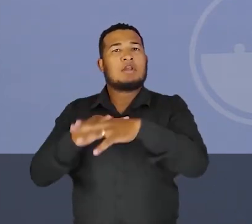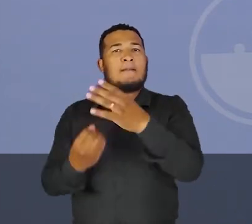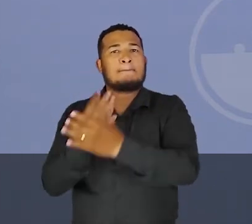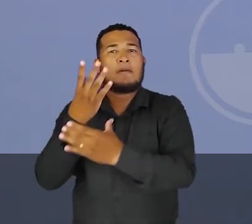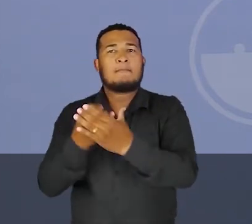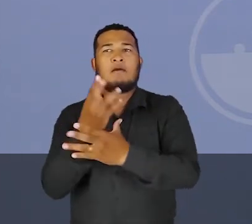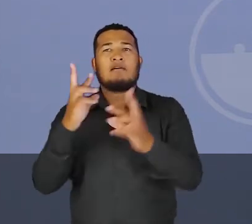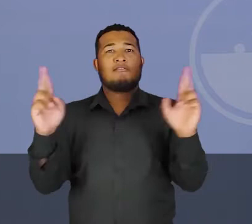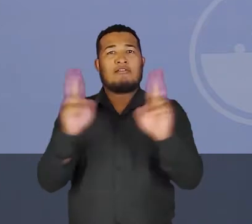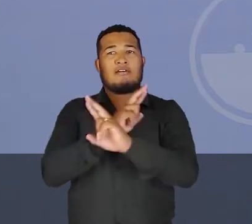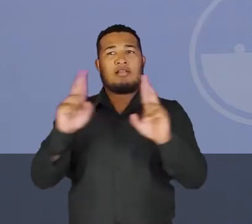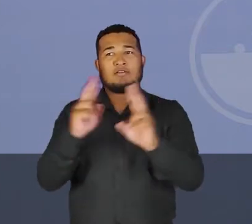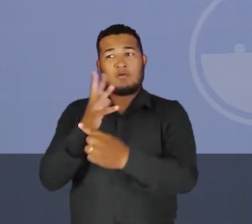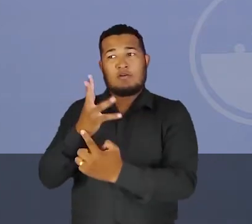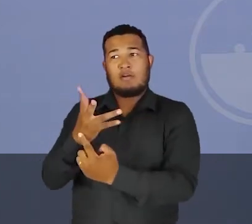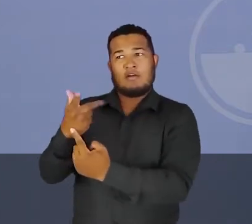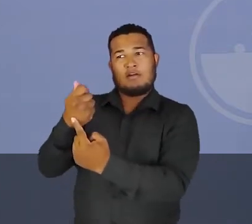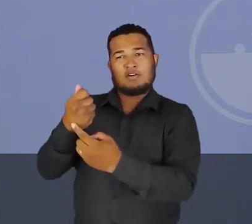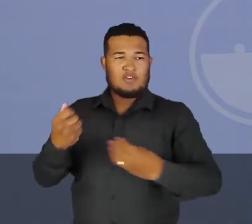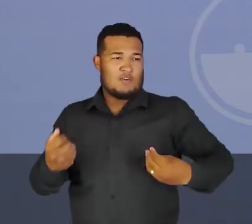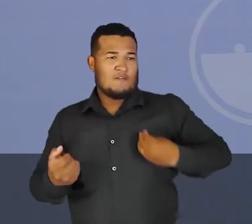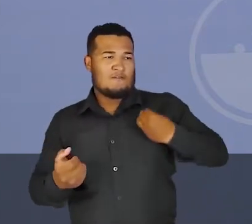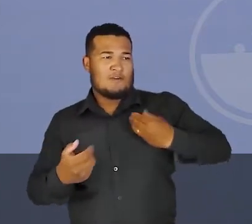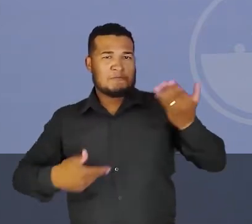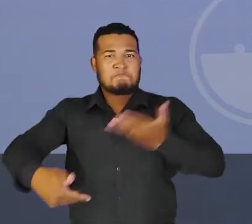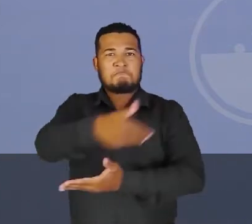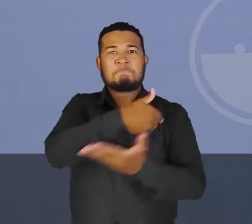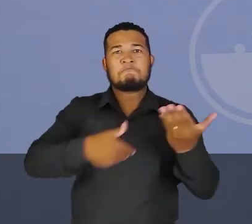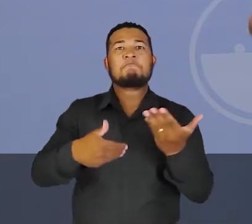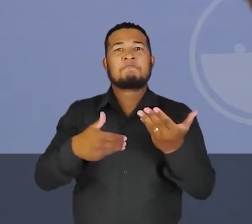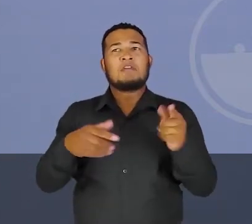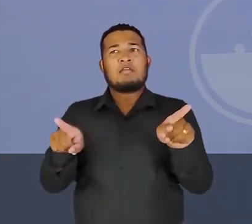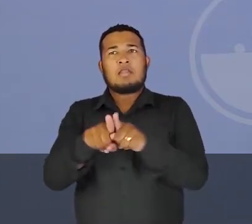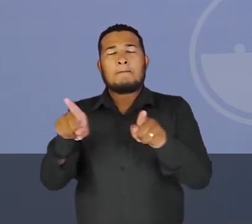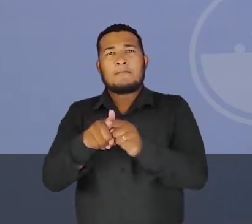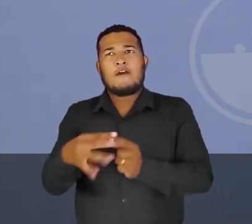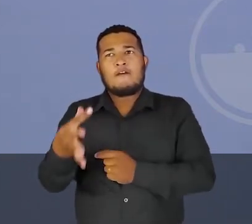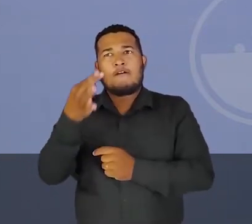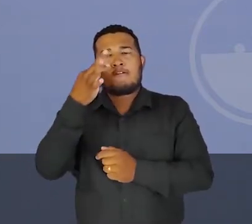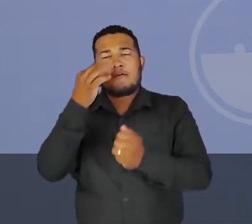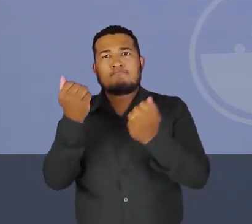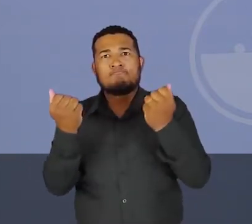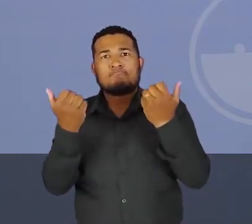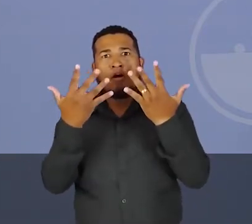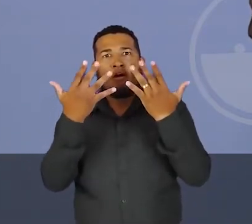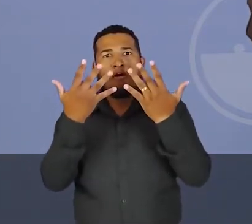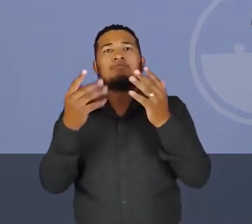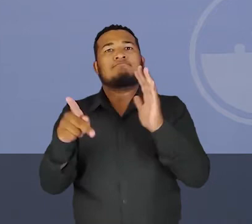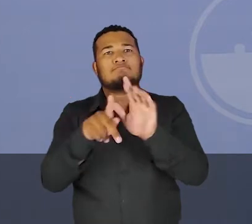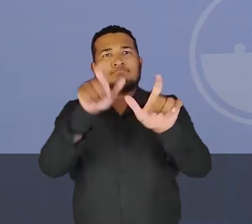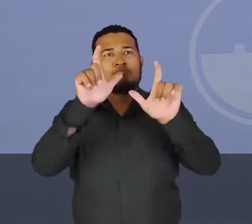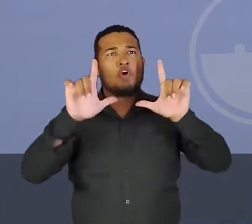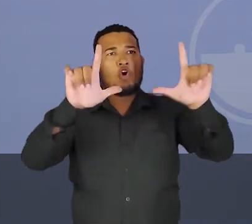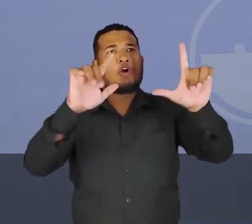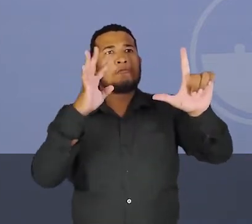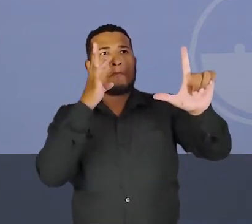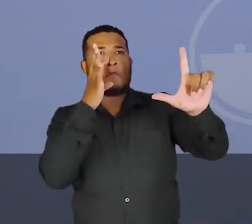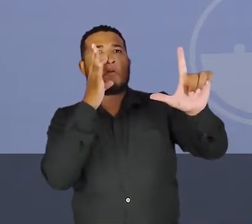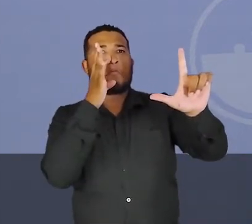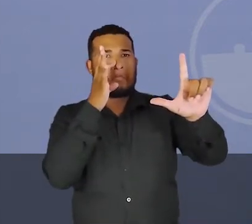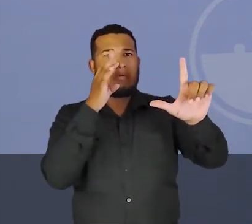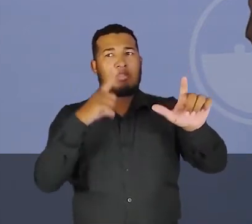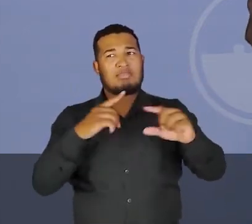relação da arte com a vida, da relação de contemplação do espectador com a obra, né, trazendo isso para uma